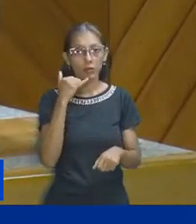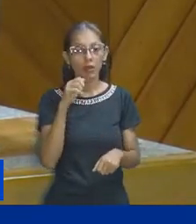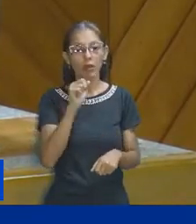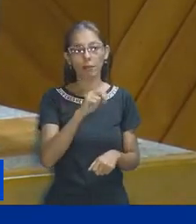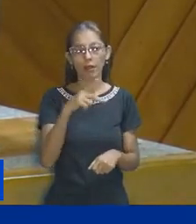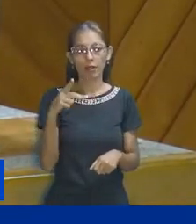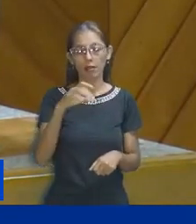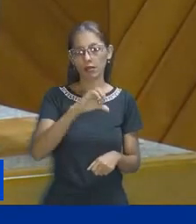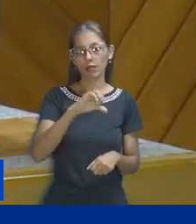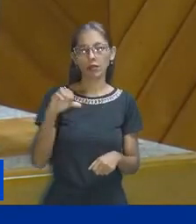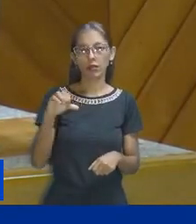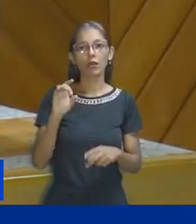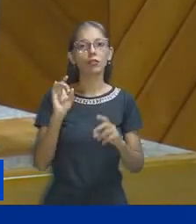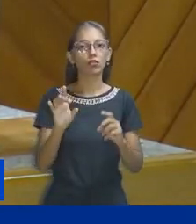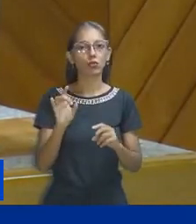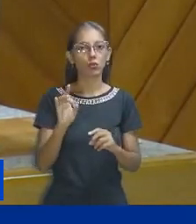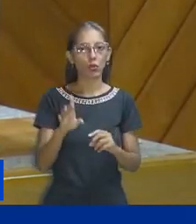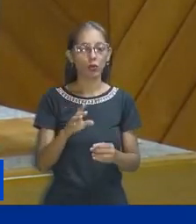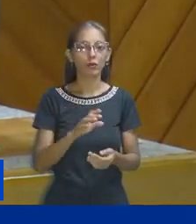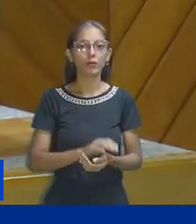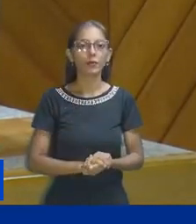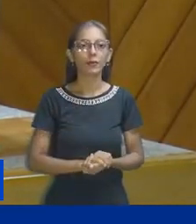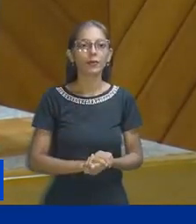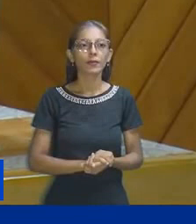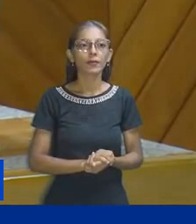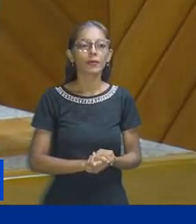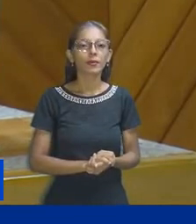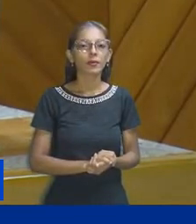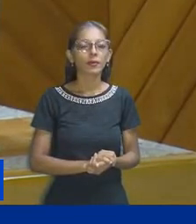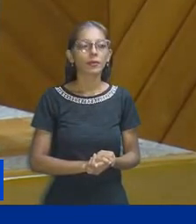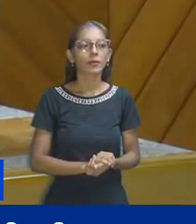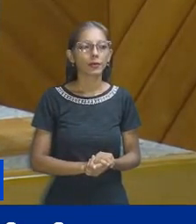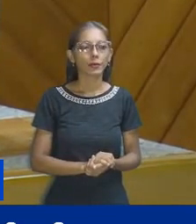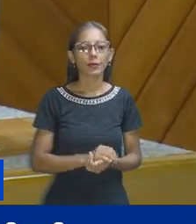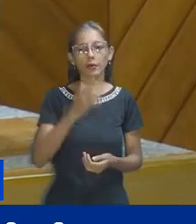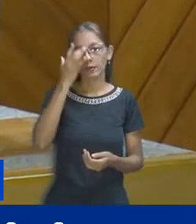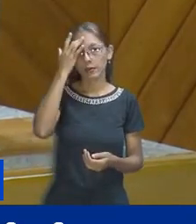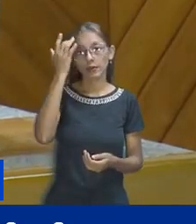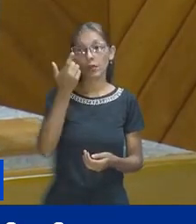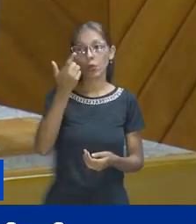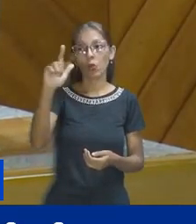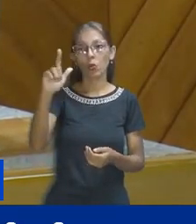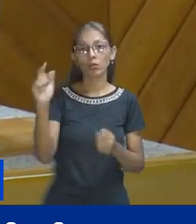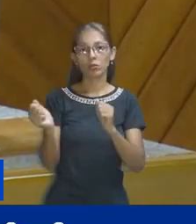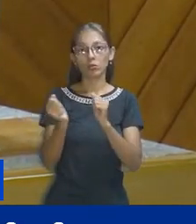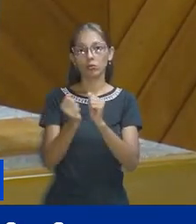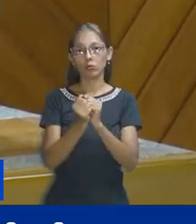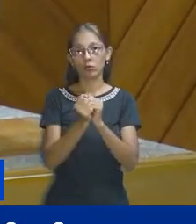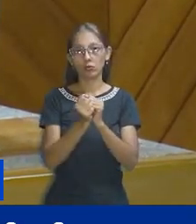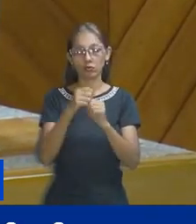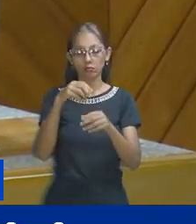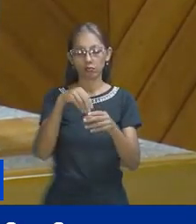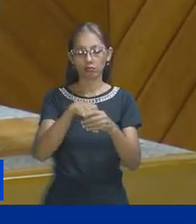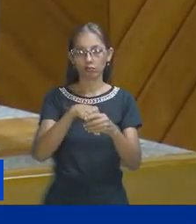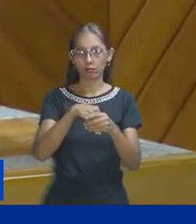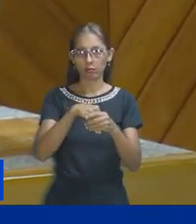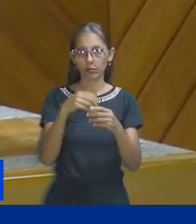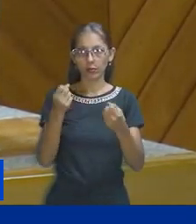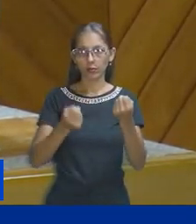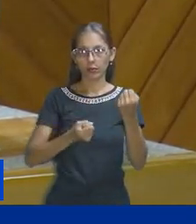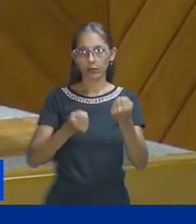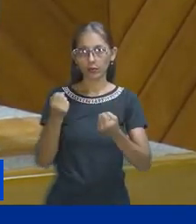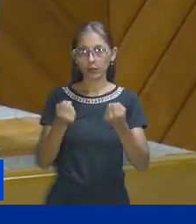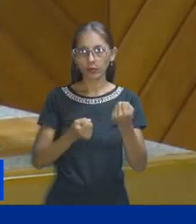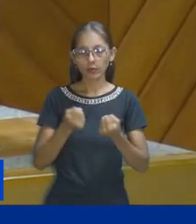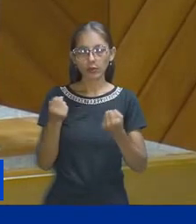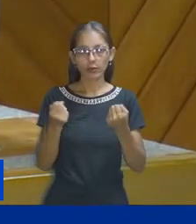Civil. As demais pessoas que estavam no veículo e que prestaram declarações na sede da Polícia Federal